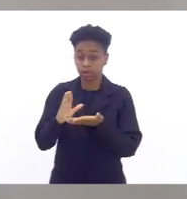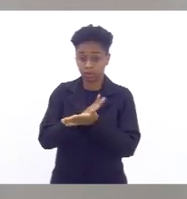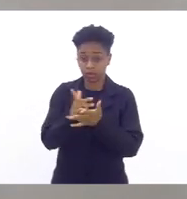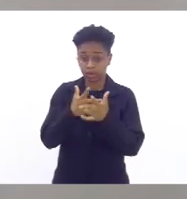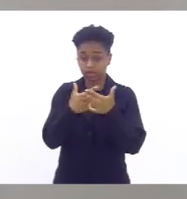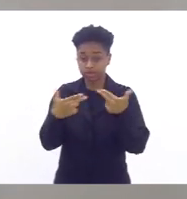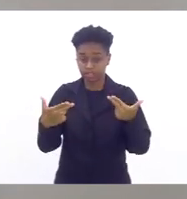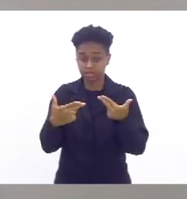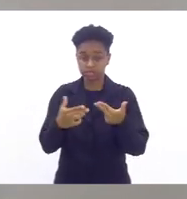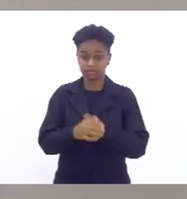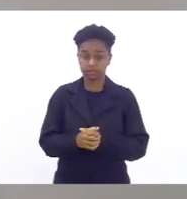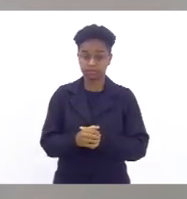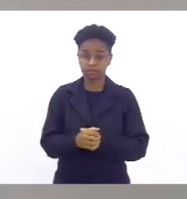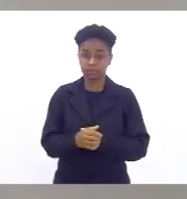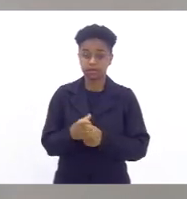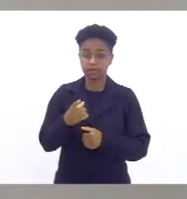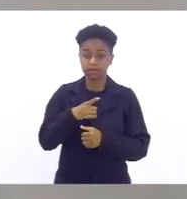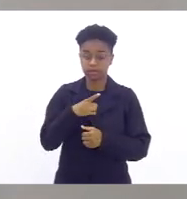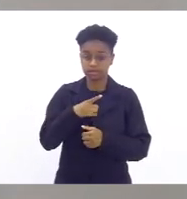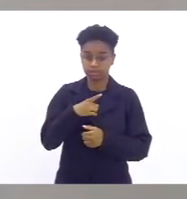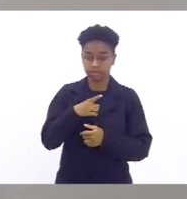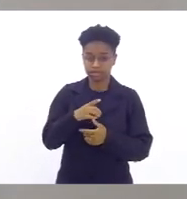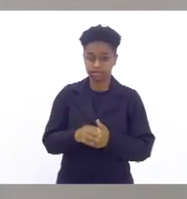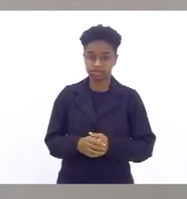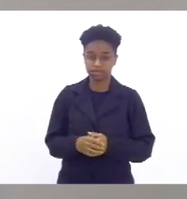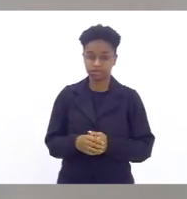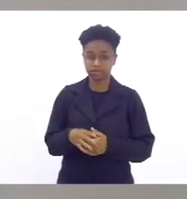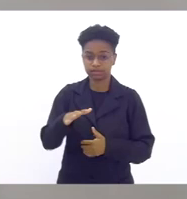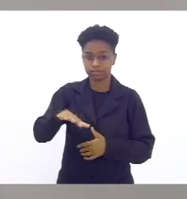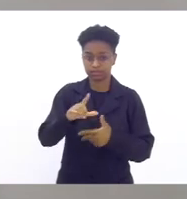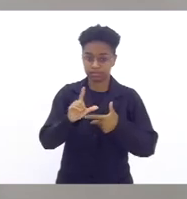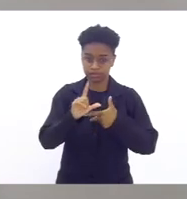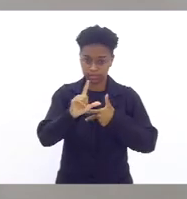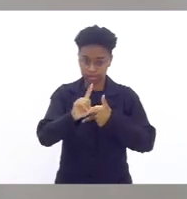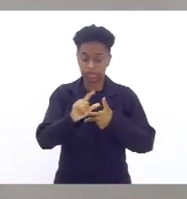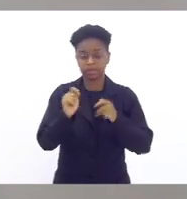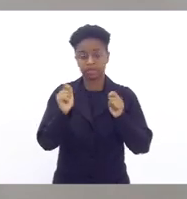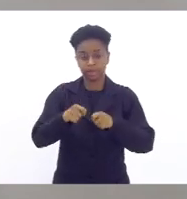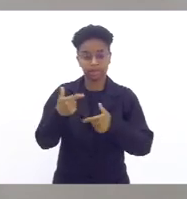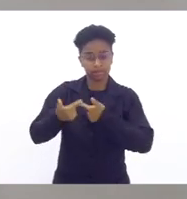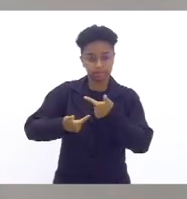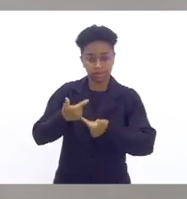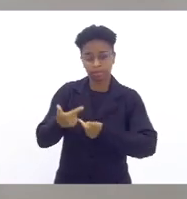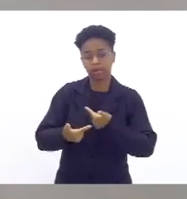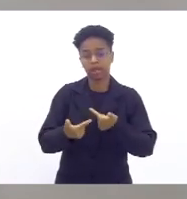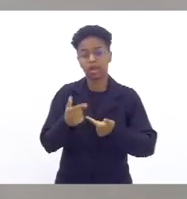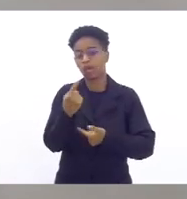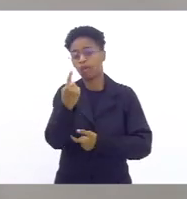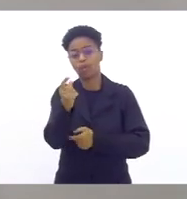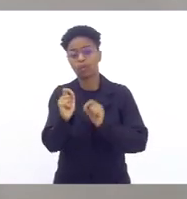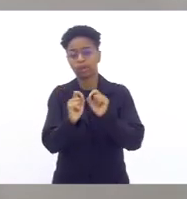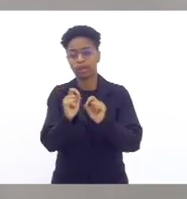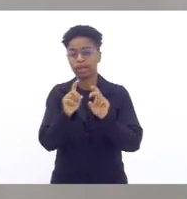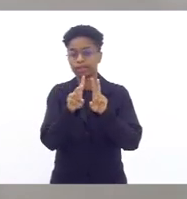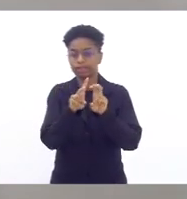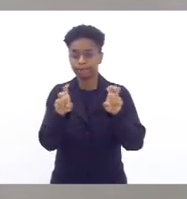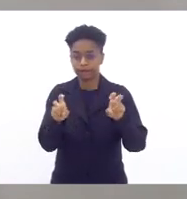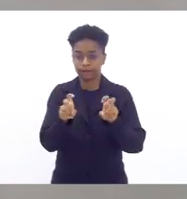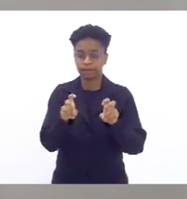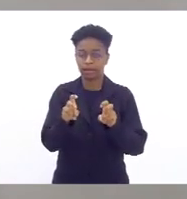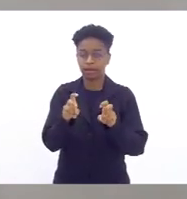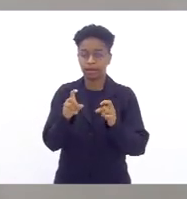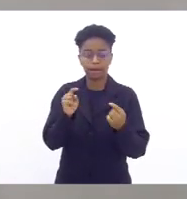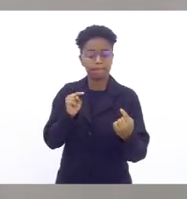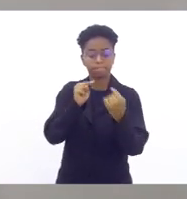no âmbito legislativo que a gente pode trabalhar de uma certa forma uma delas essa questão do reconhecimento